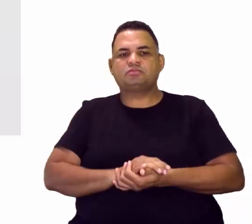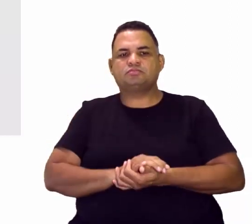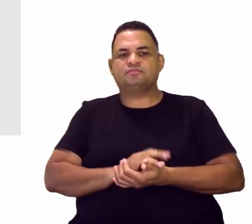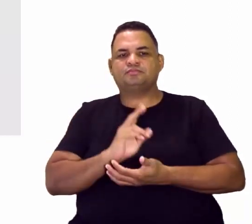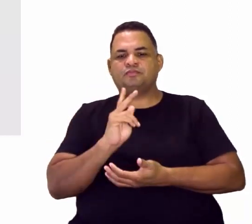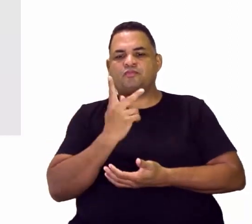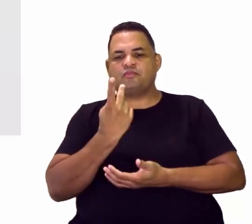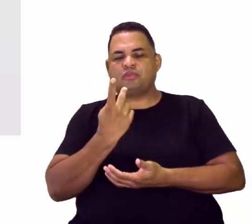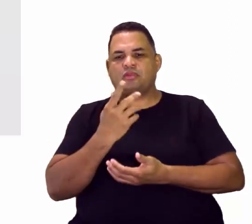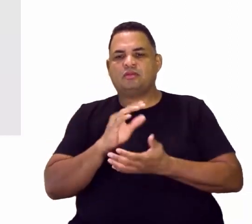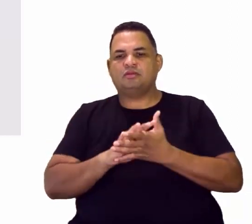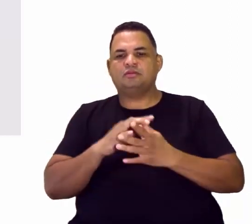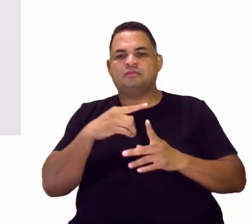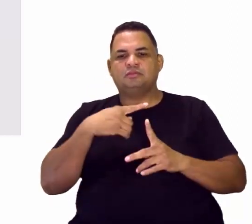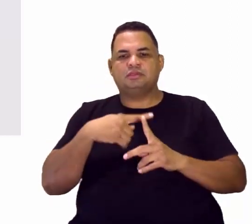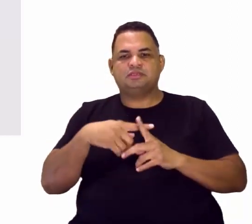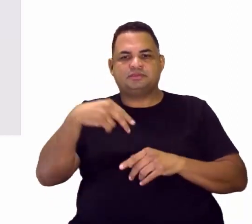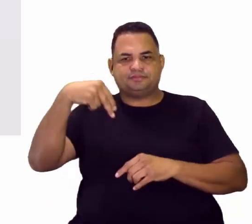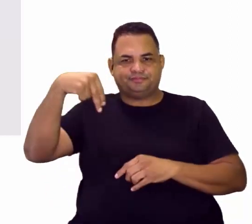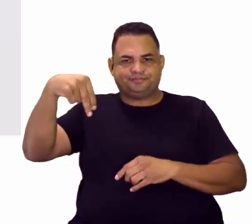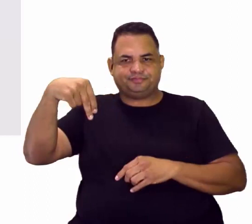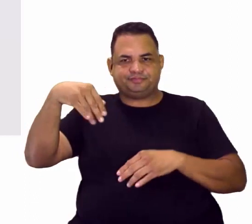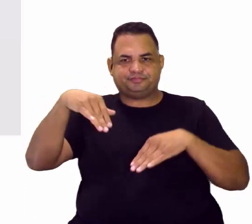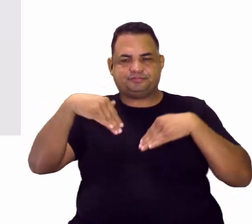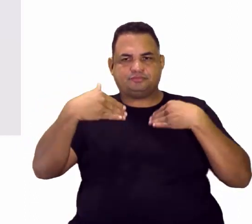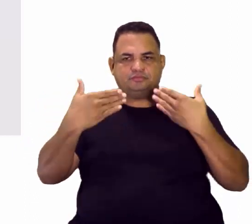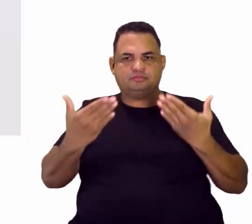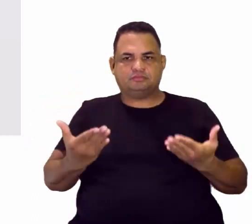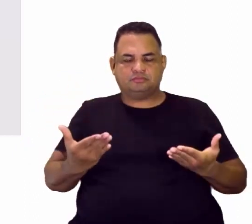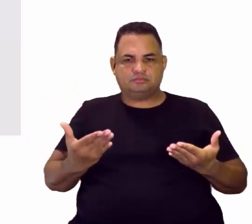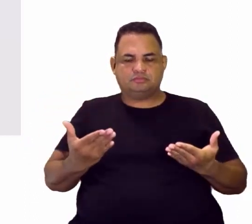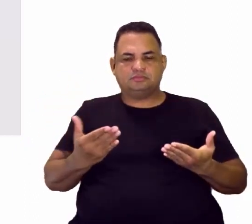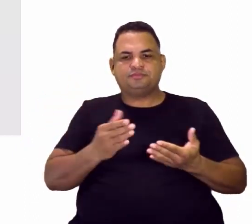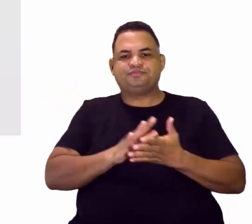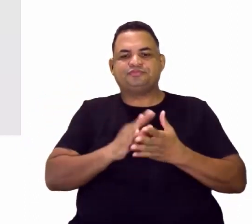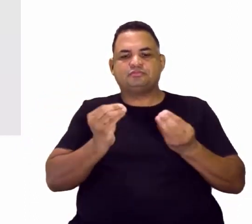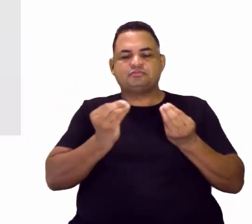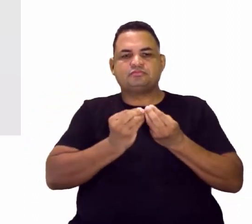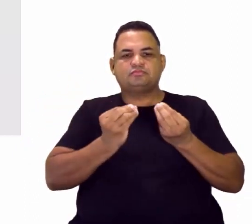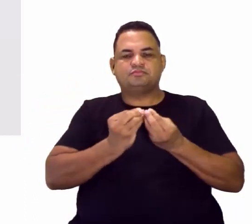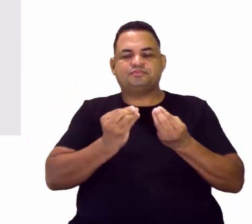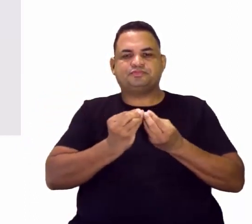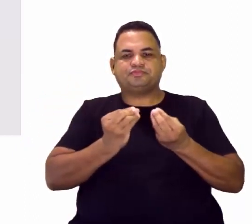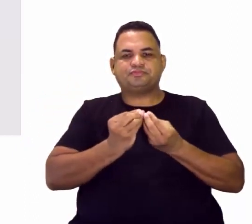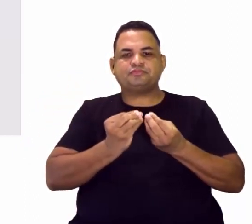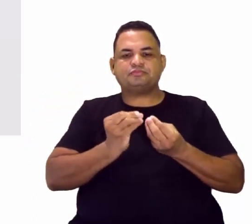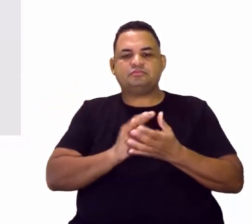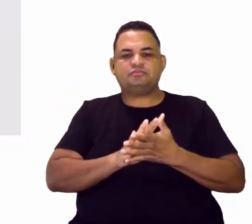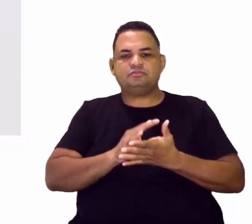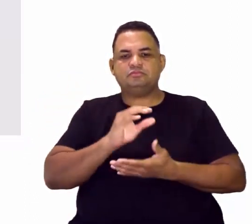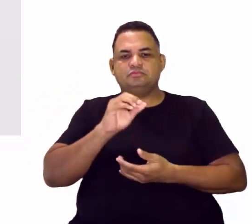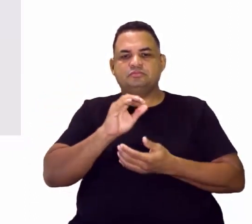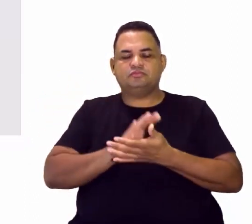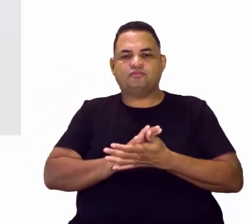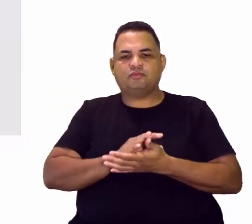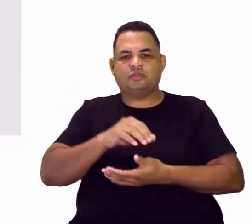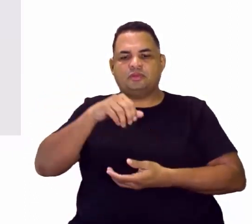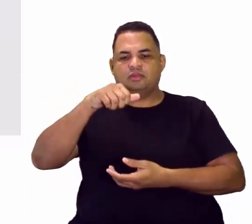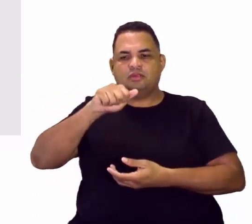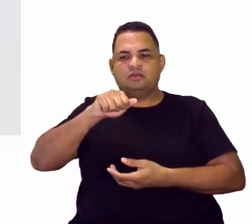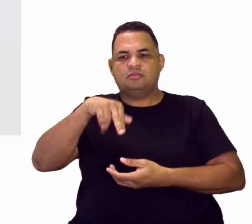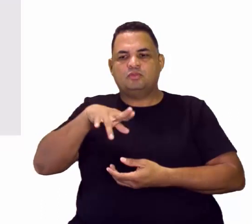hidrogênio e nitrogênio. E quando as moléculas da amônia se aproximam uma da